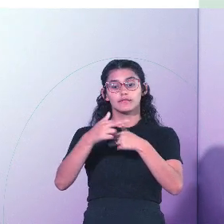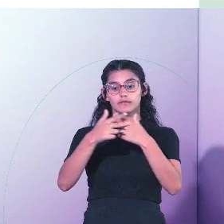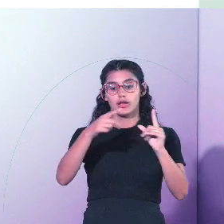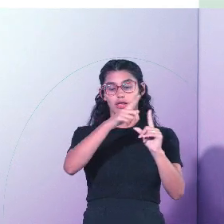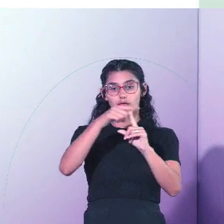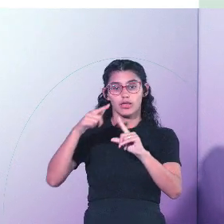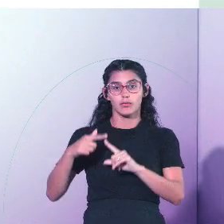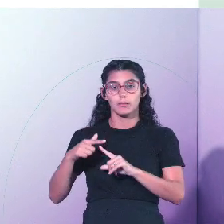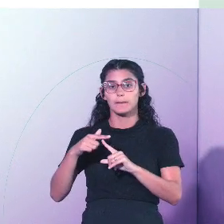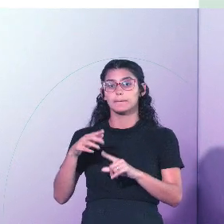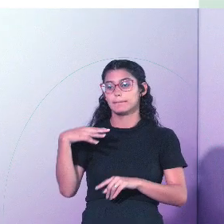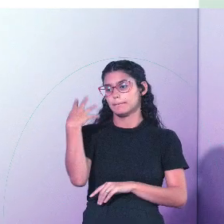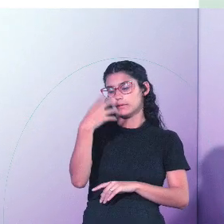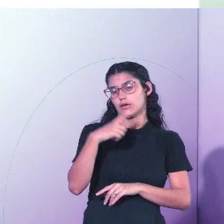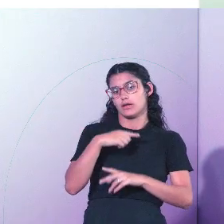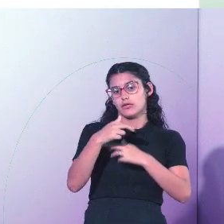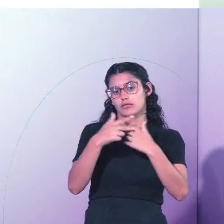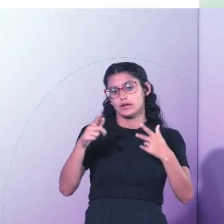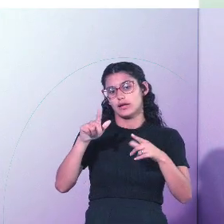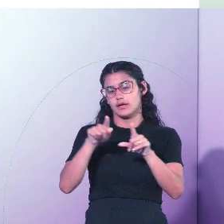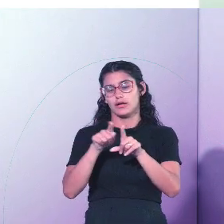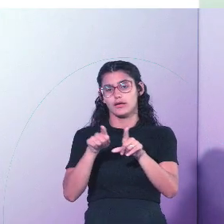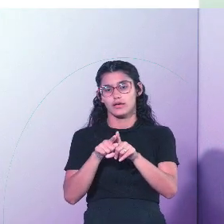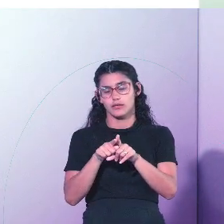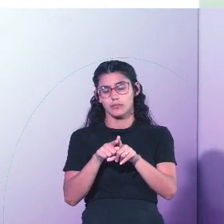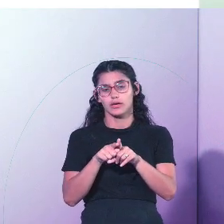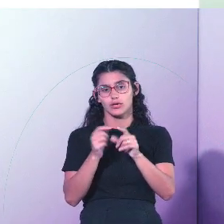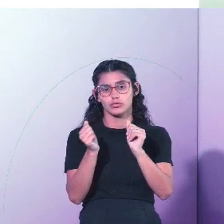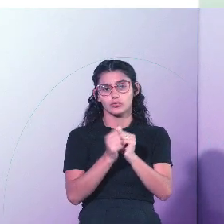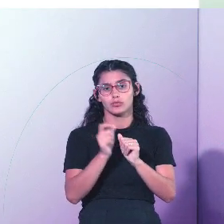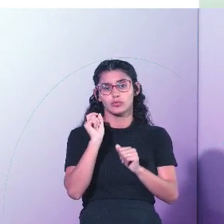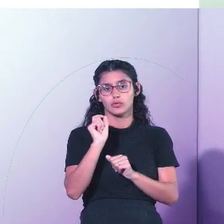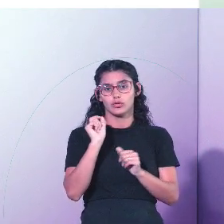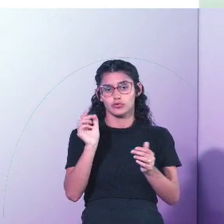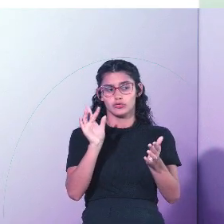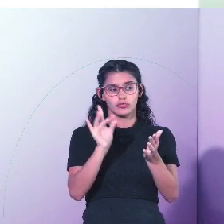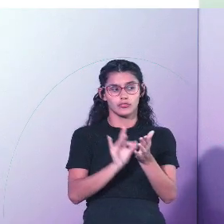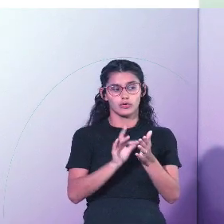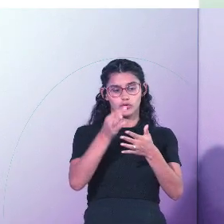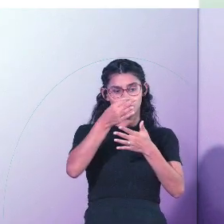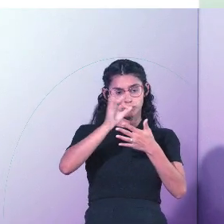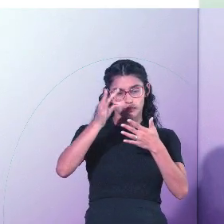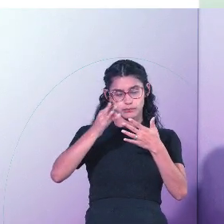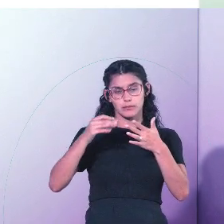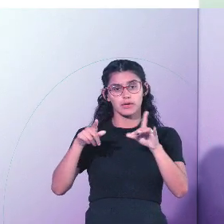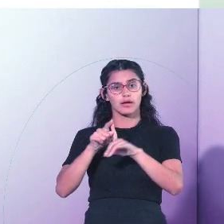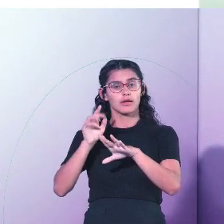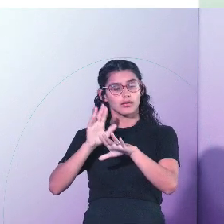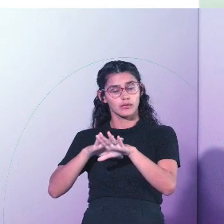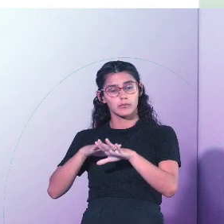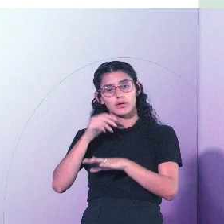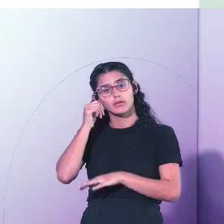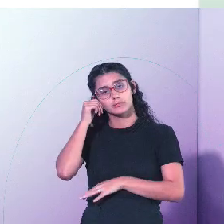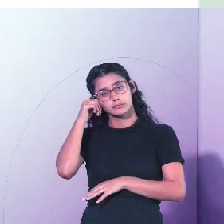Quando eu chamo paixões, são influências do tipo chefe mandando, do